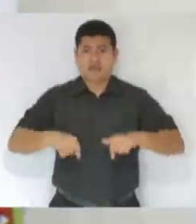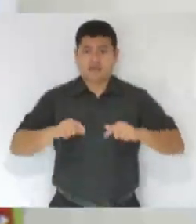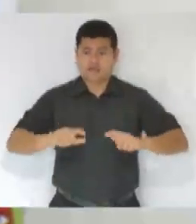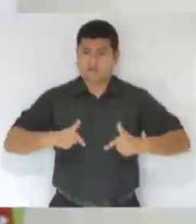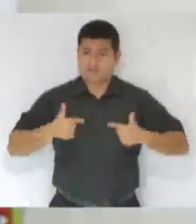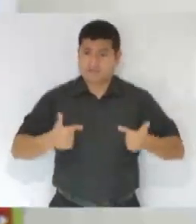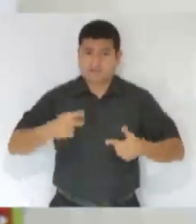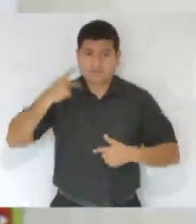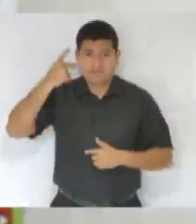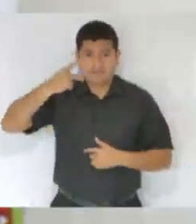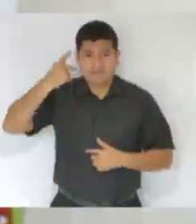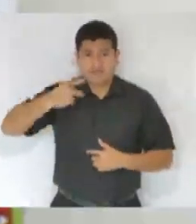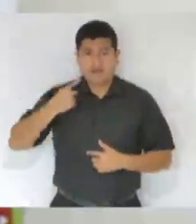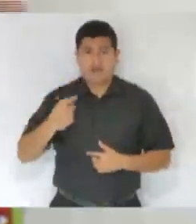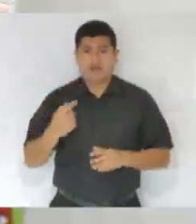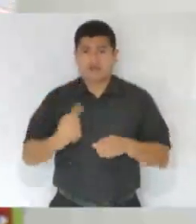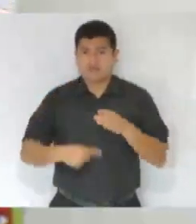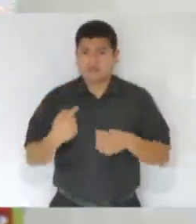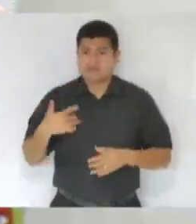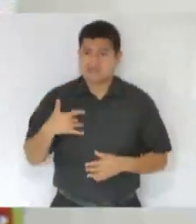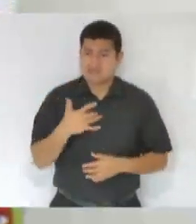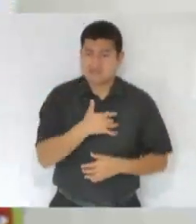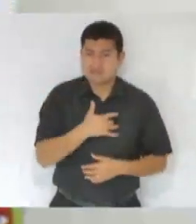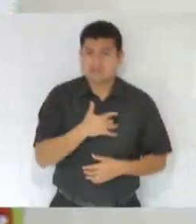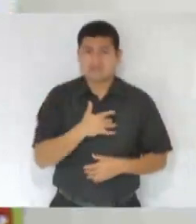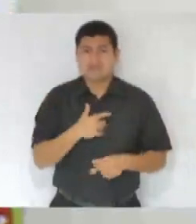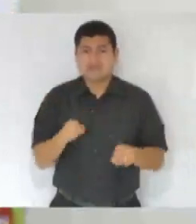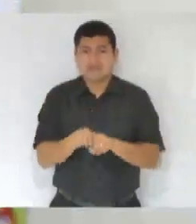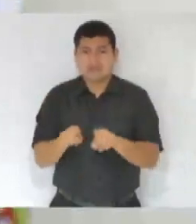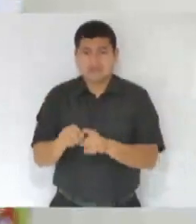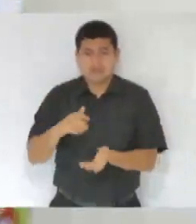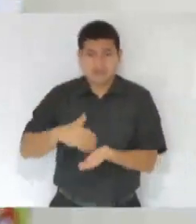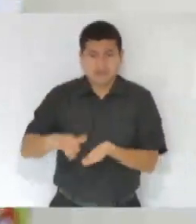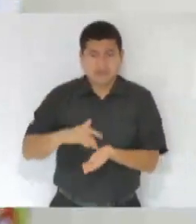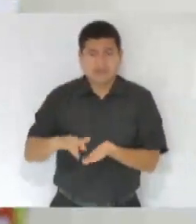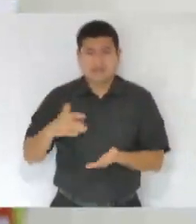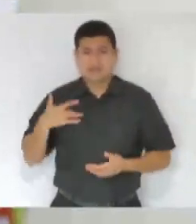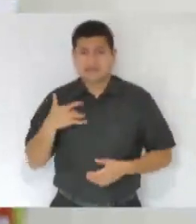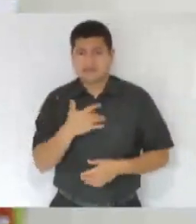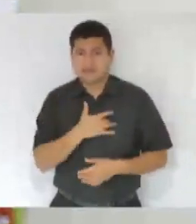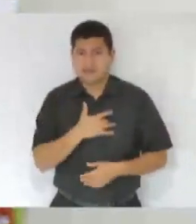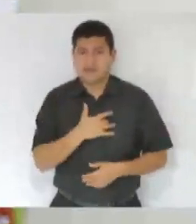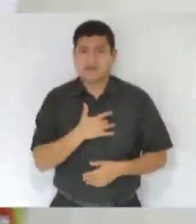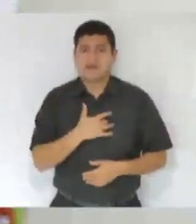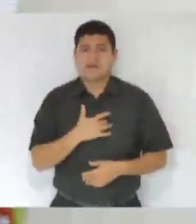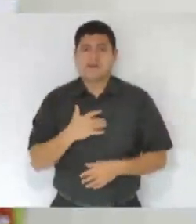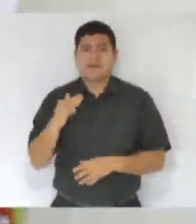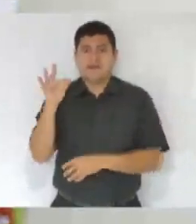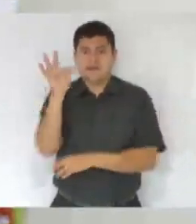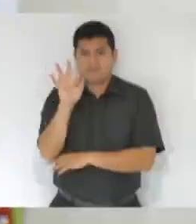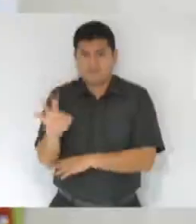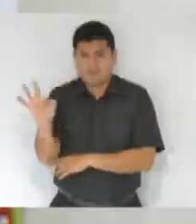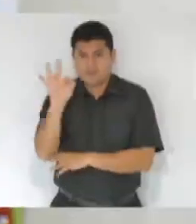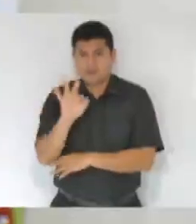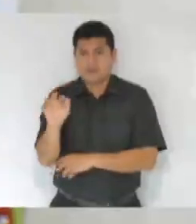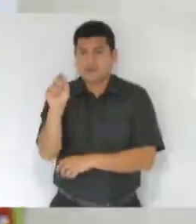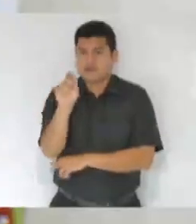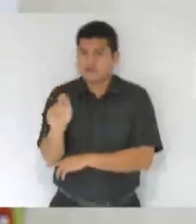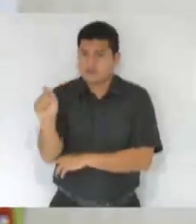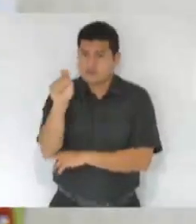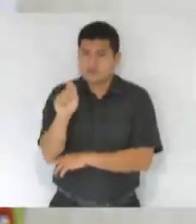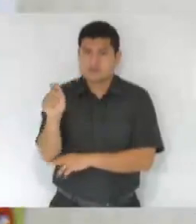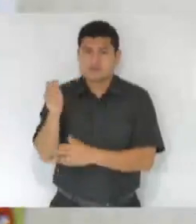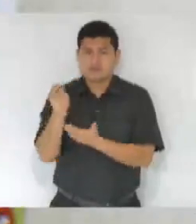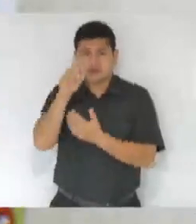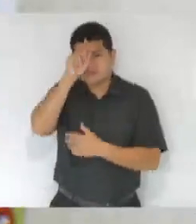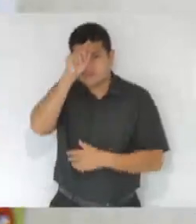Parlamentar, da Comissão de Saúde, juntamente com a Secretaria de Saúde, com a Federação e Associação dos Hospitais, dos